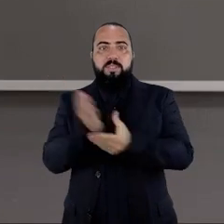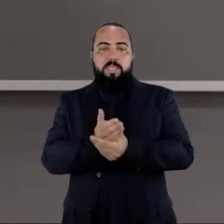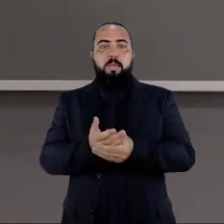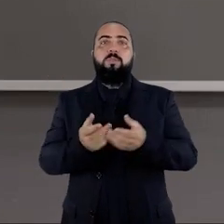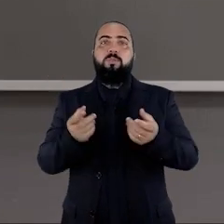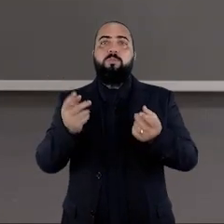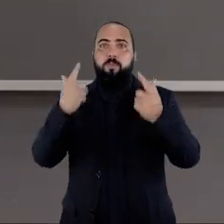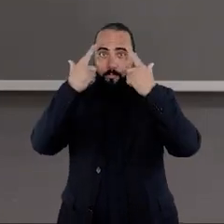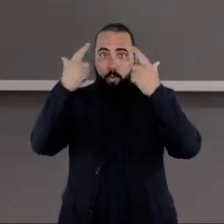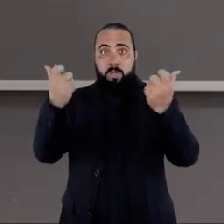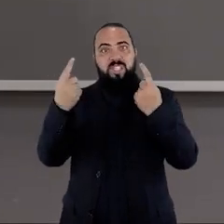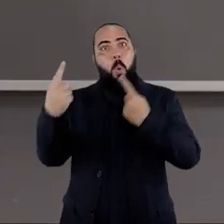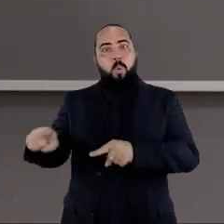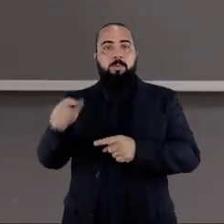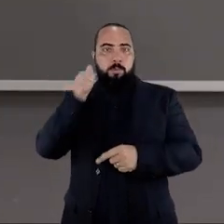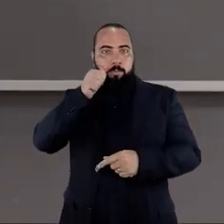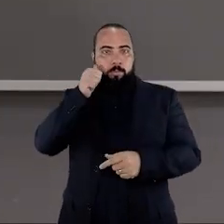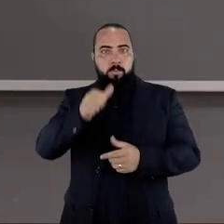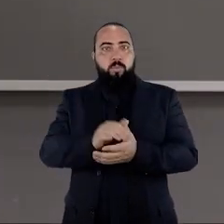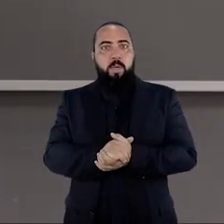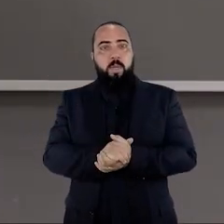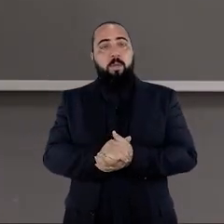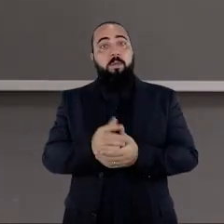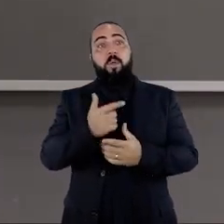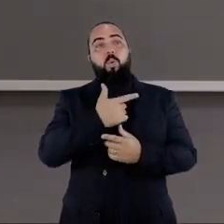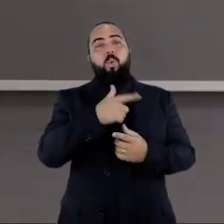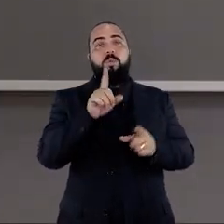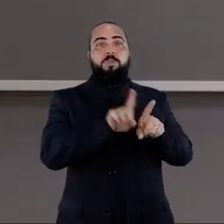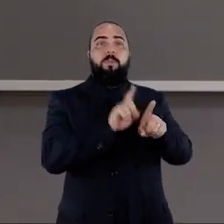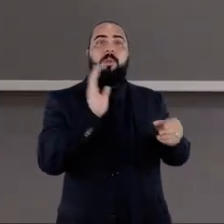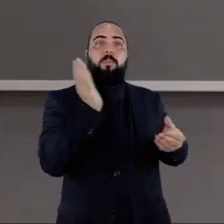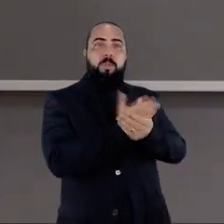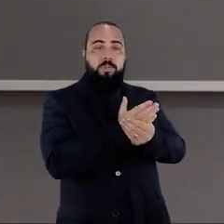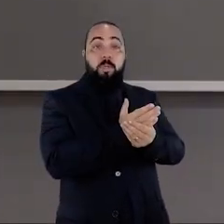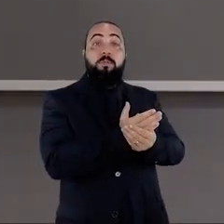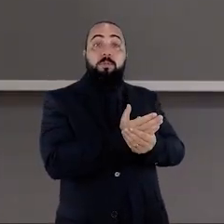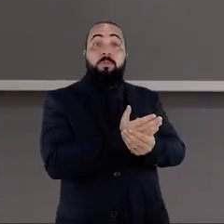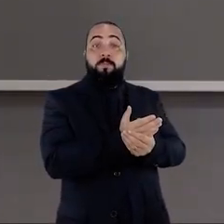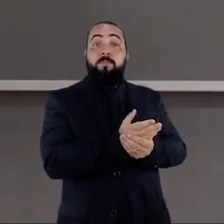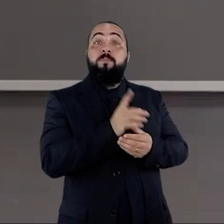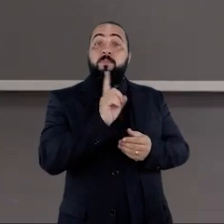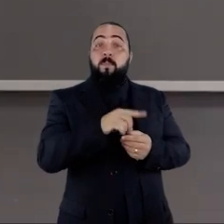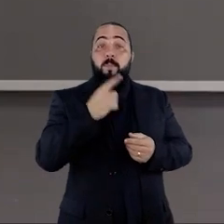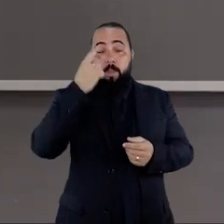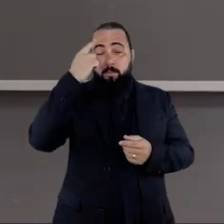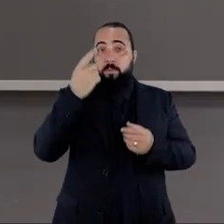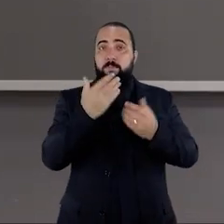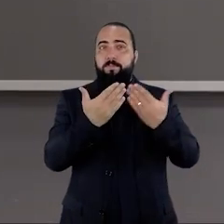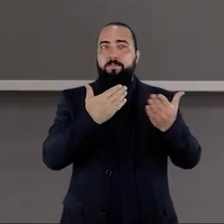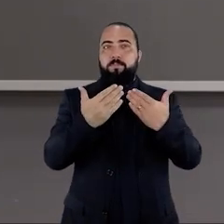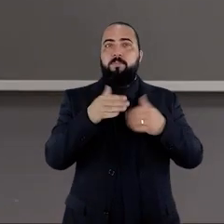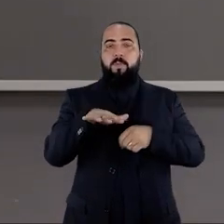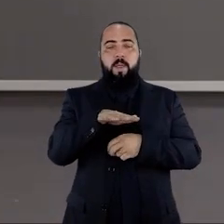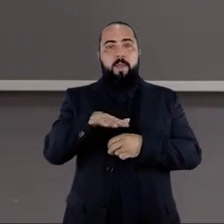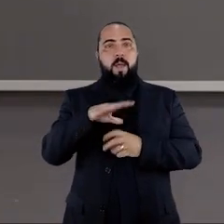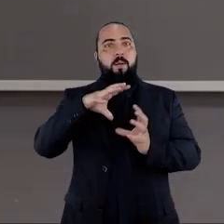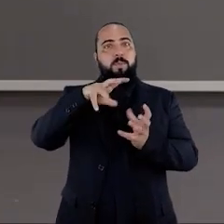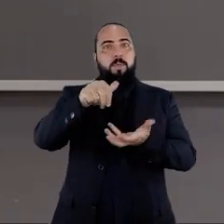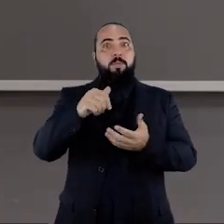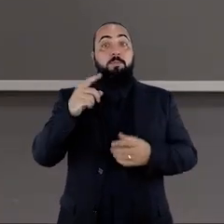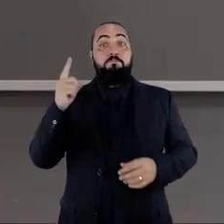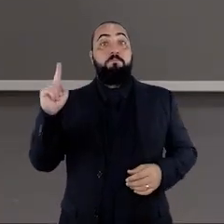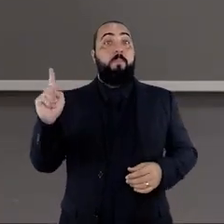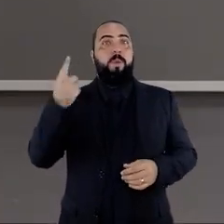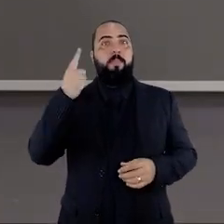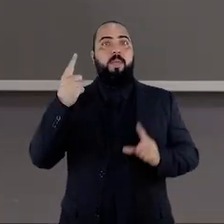processos de violência contra a mulher e outros tipos de processos. Essa questão foi levantada na arena internacional